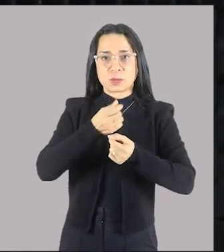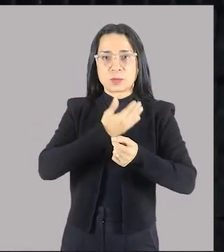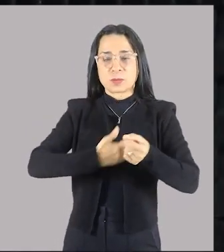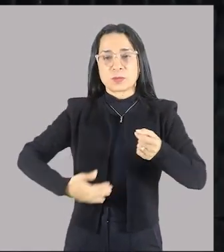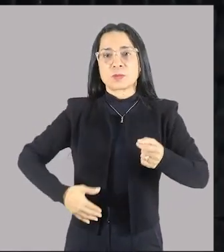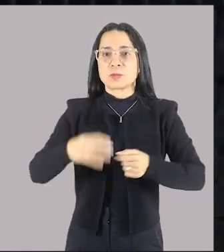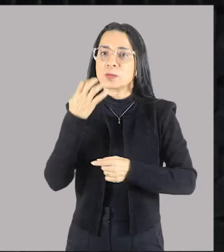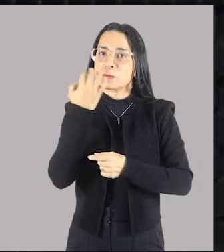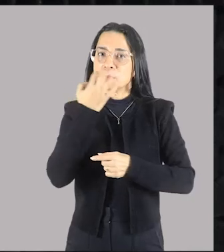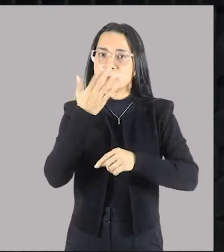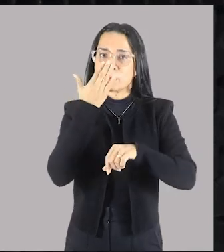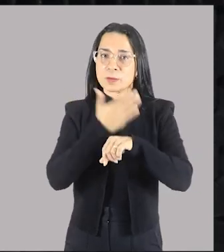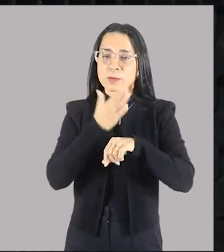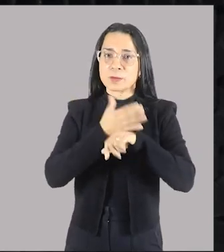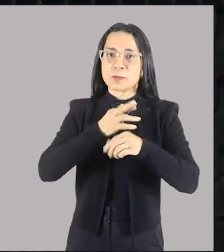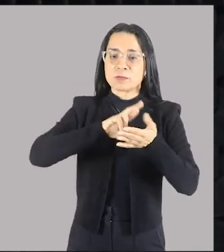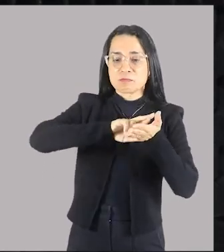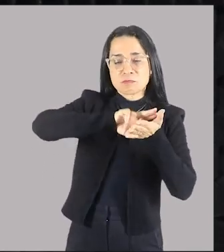vários planos econômicos.